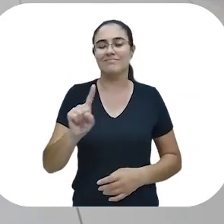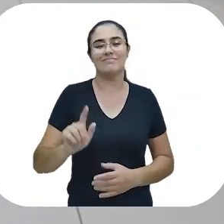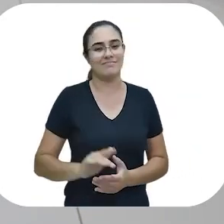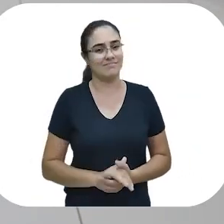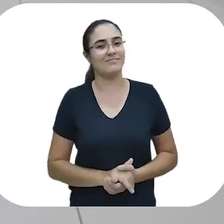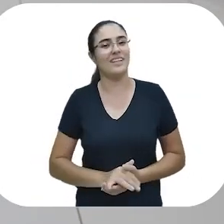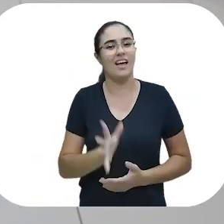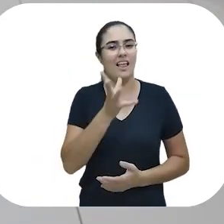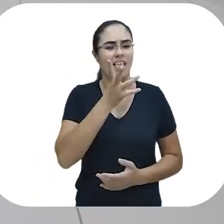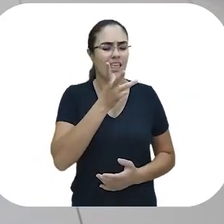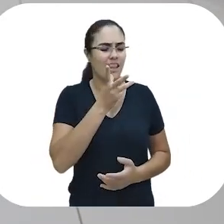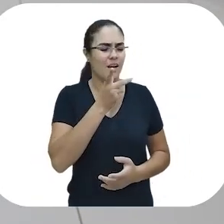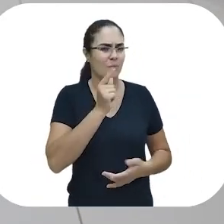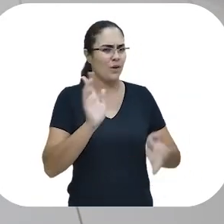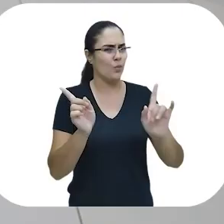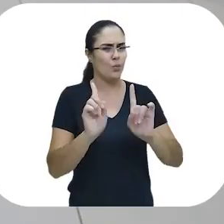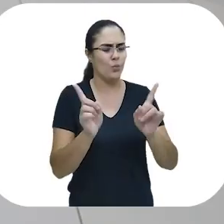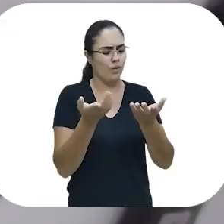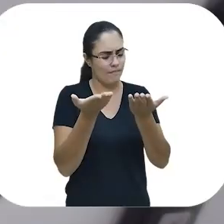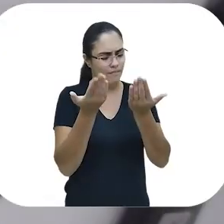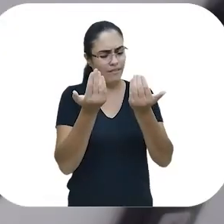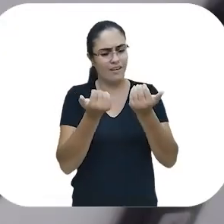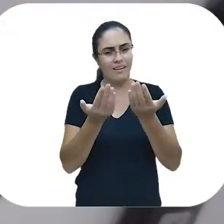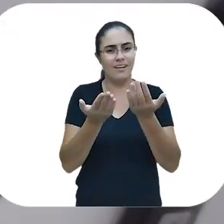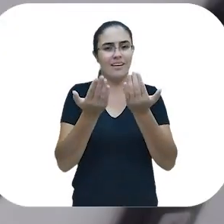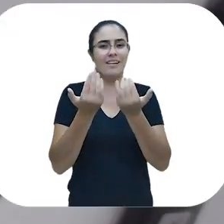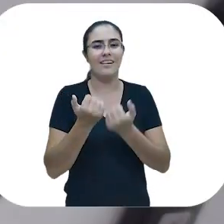demora. Por isso não se